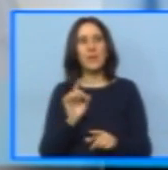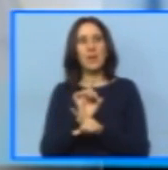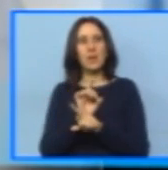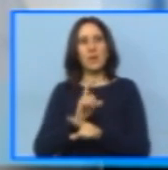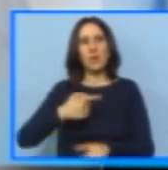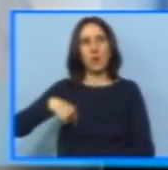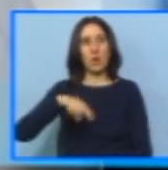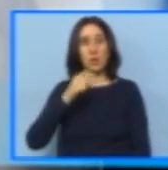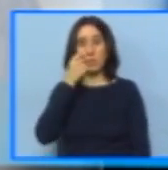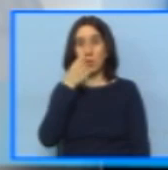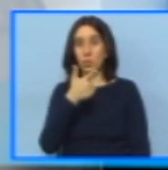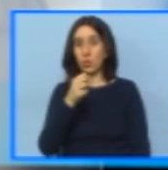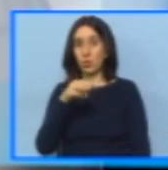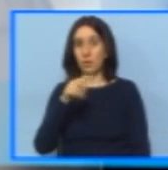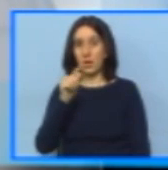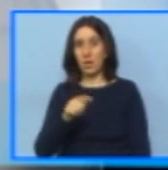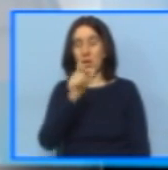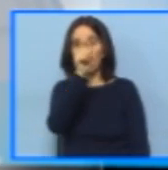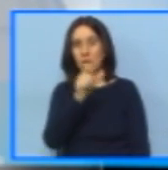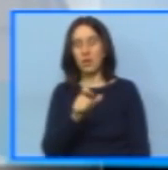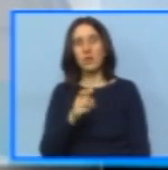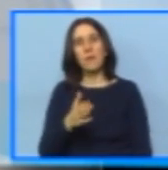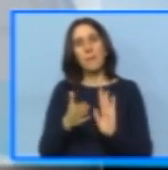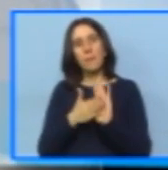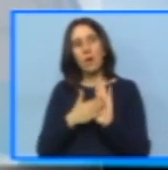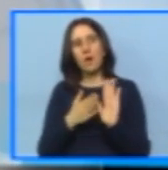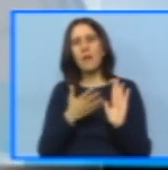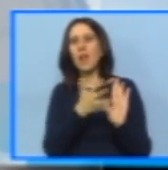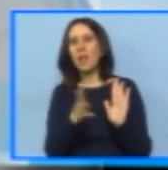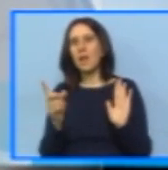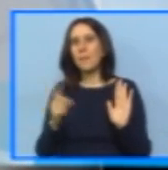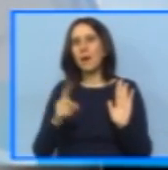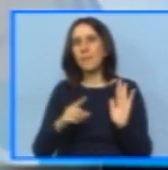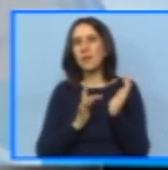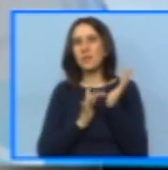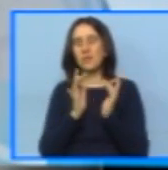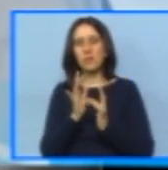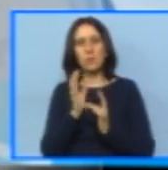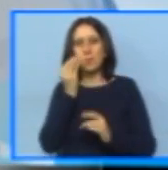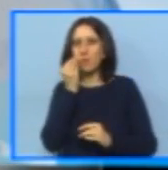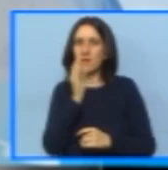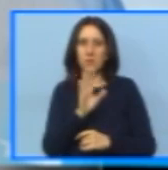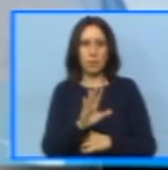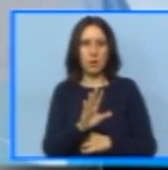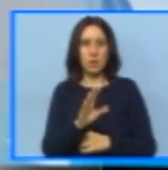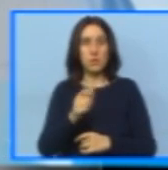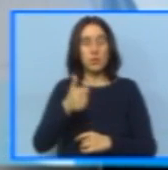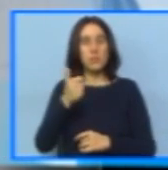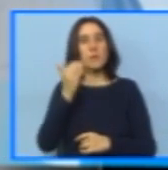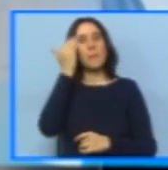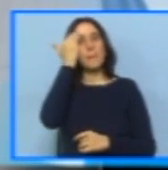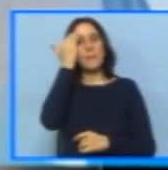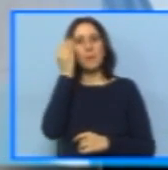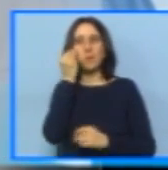como Tomé, muitas vezes procuramos provas evidentes de Jesus, isso acho que faz parte, sobretudo na nossa mentalidade